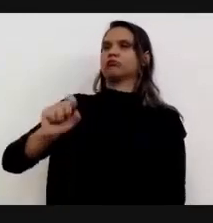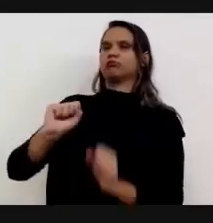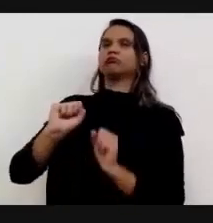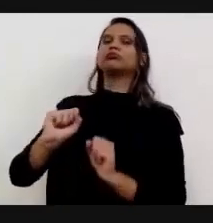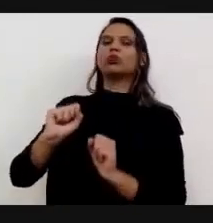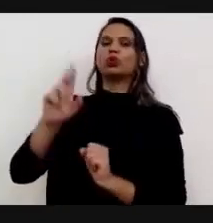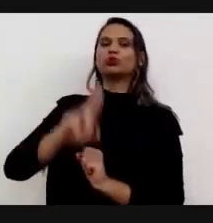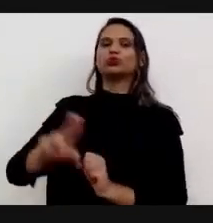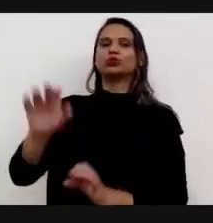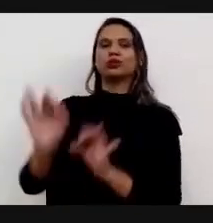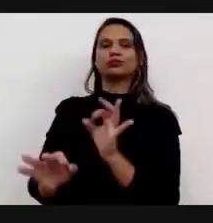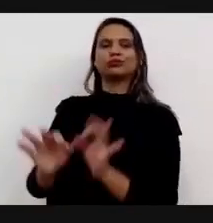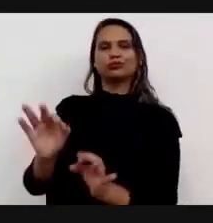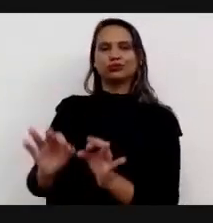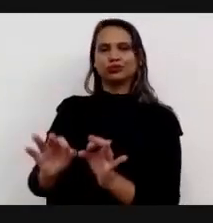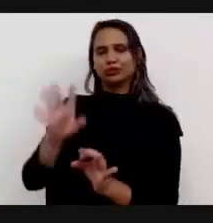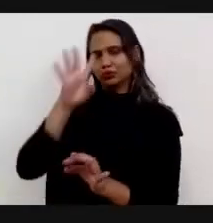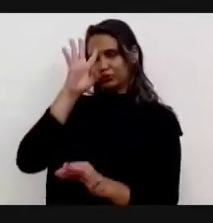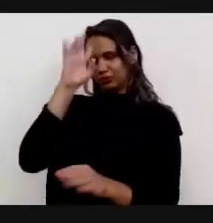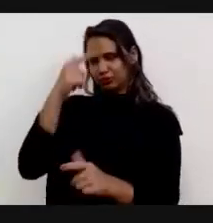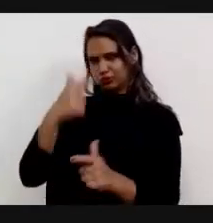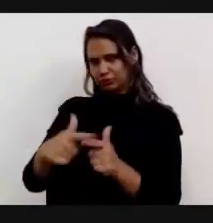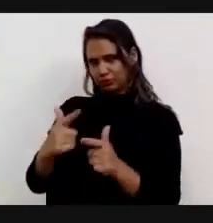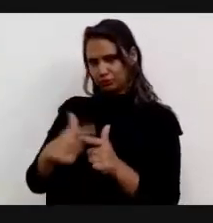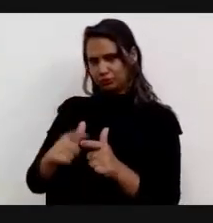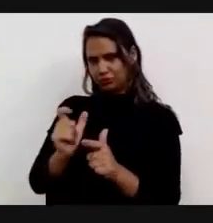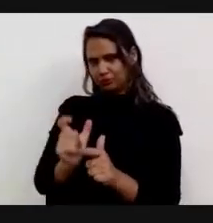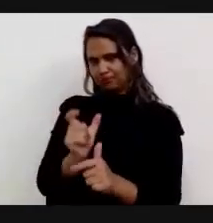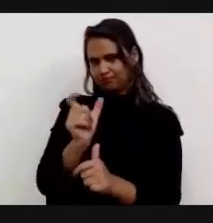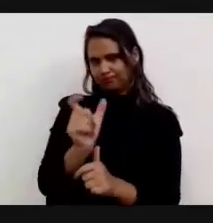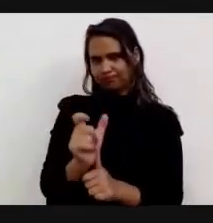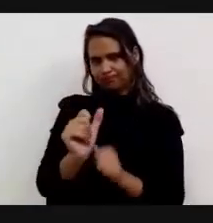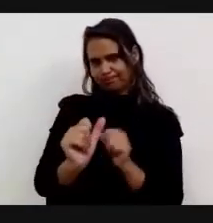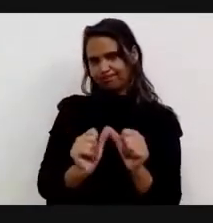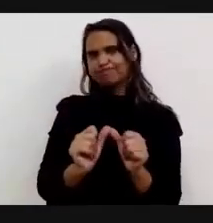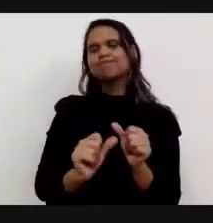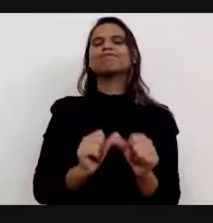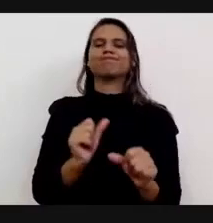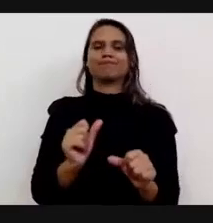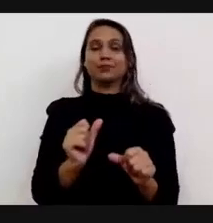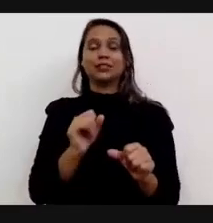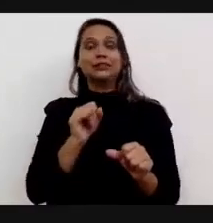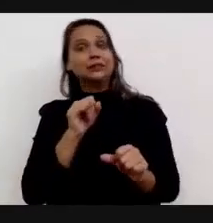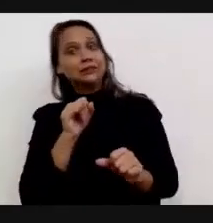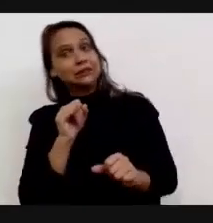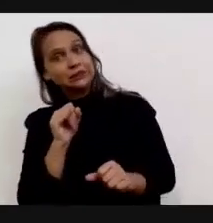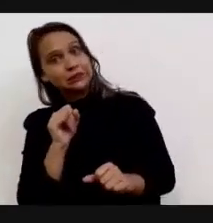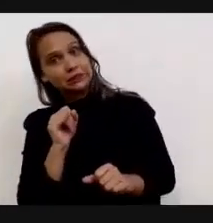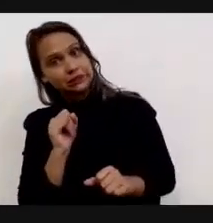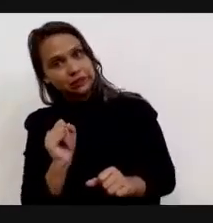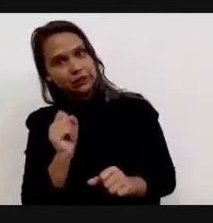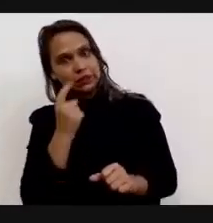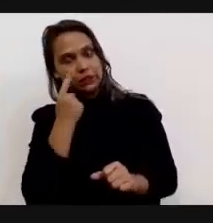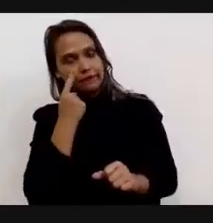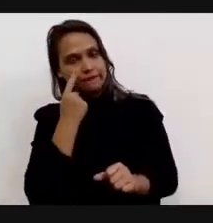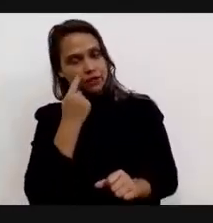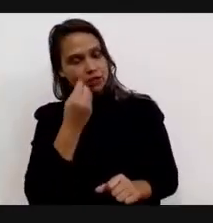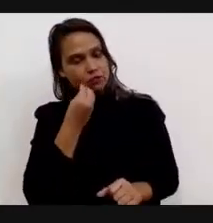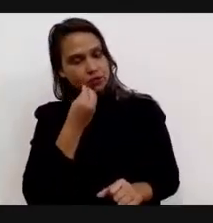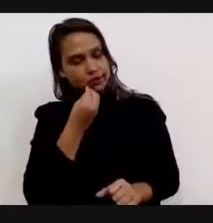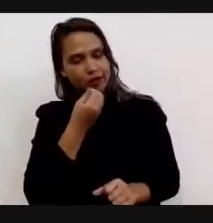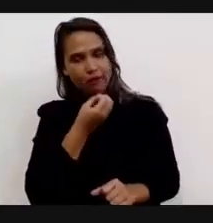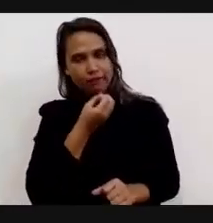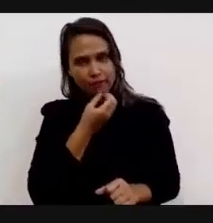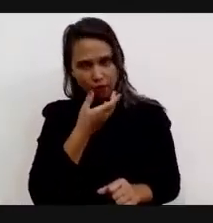instrumento jurídico para resolver o problema, e recebeu essa nomenclatura. Eu acredito que, verificando que é uma possibilidade muito boa